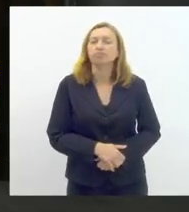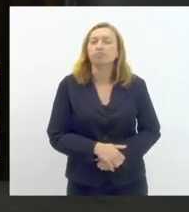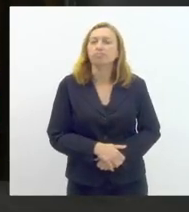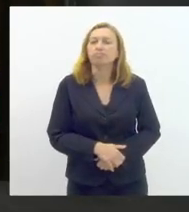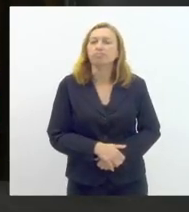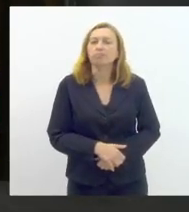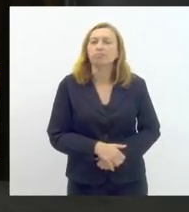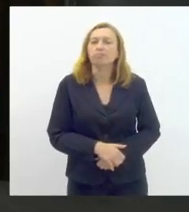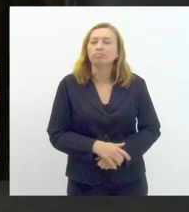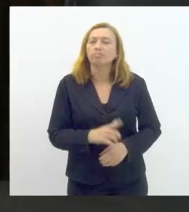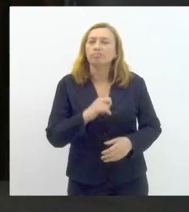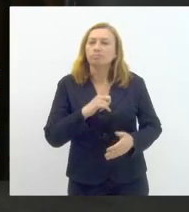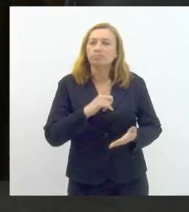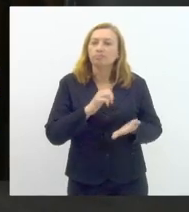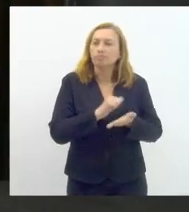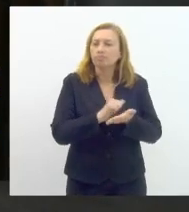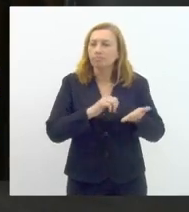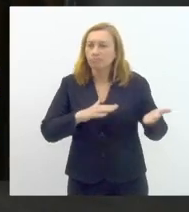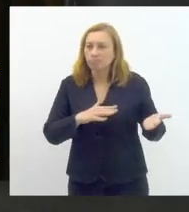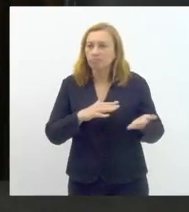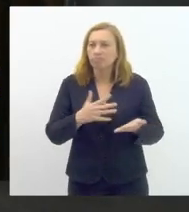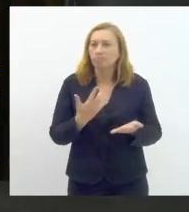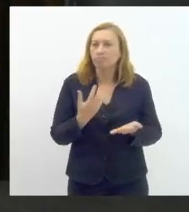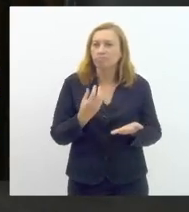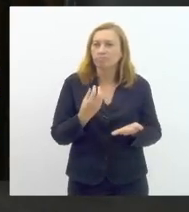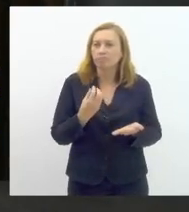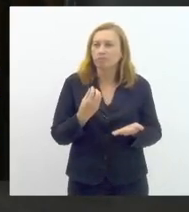a gente tem uma atividade muito